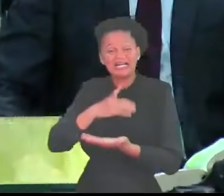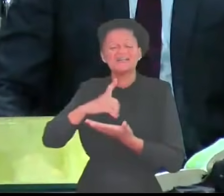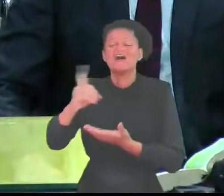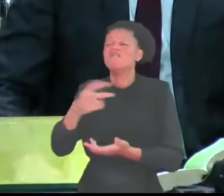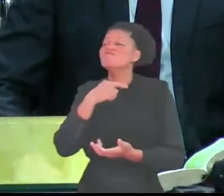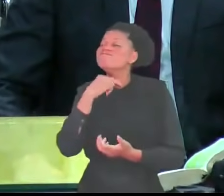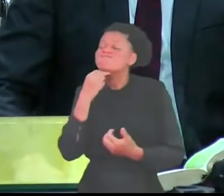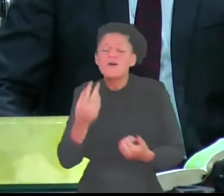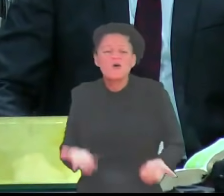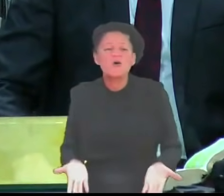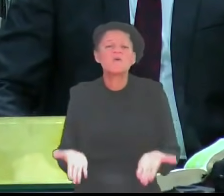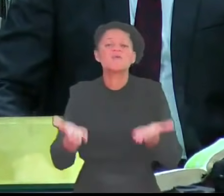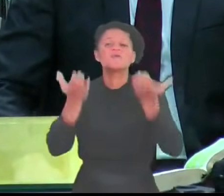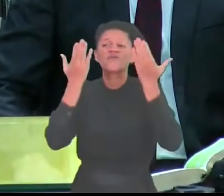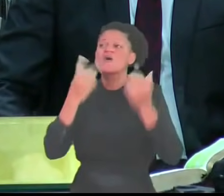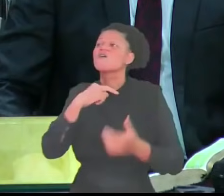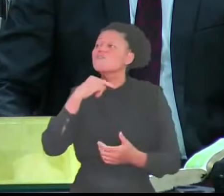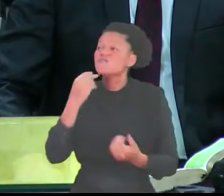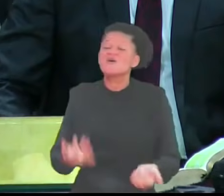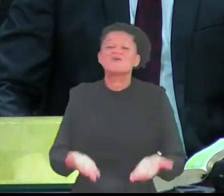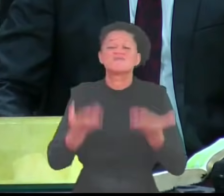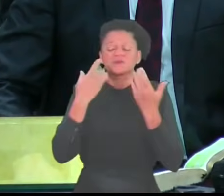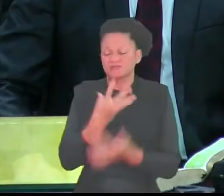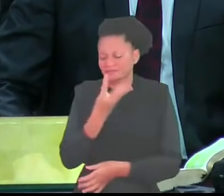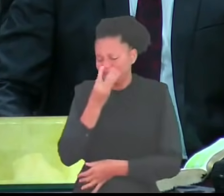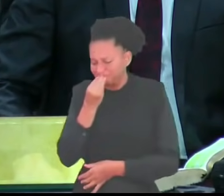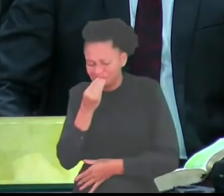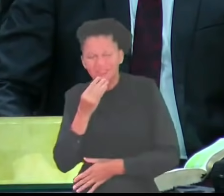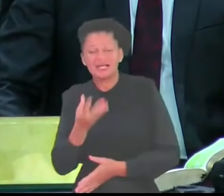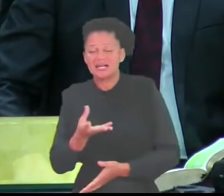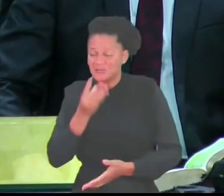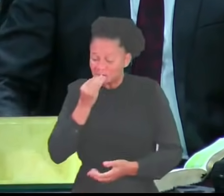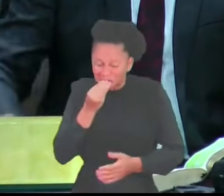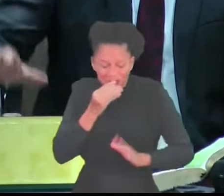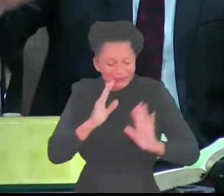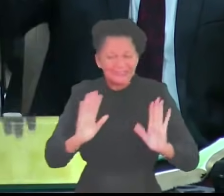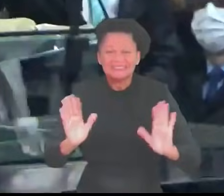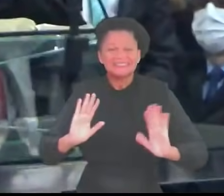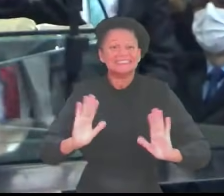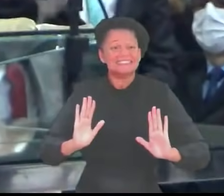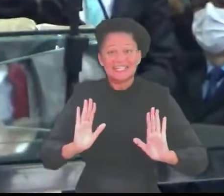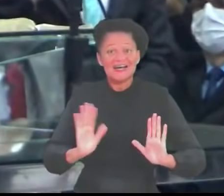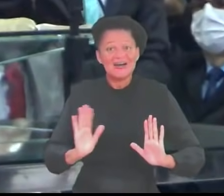voz, irmão. Quem acredita neste Deus, não fica calado. Quem acredita neste Deus, brada.